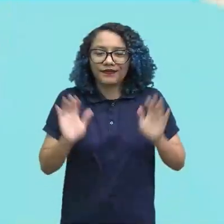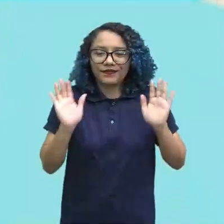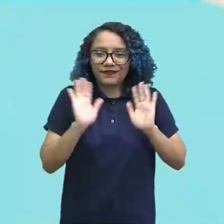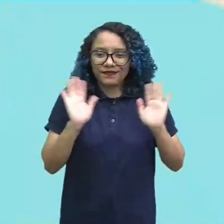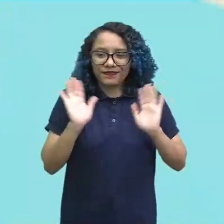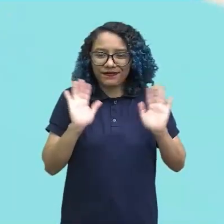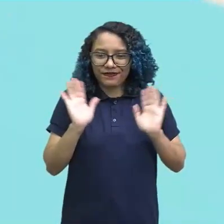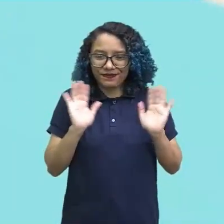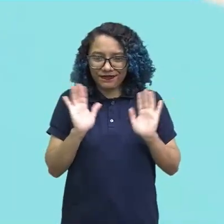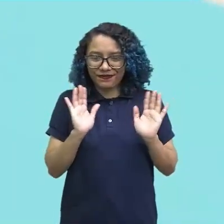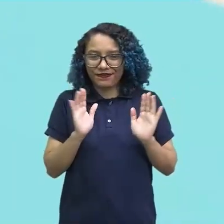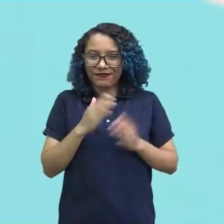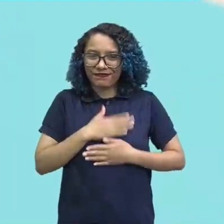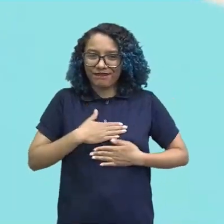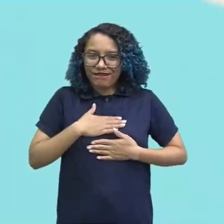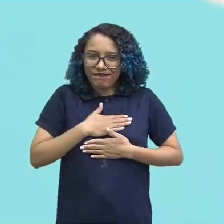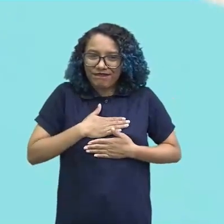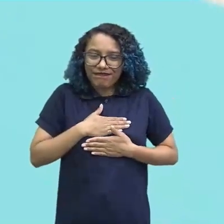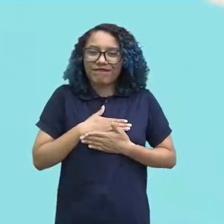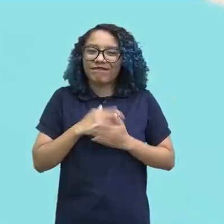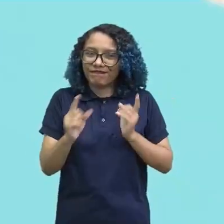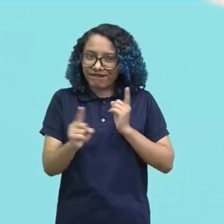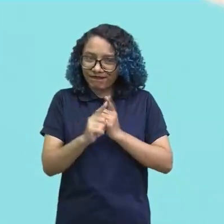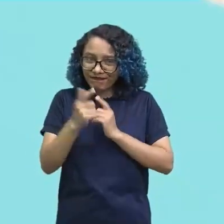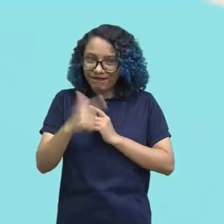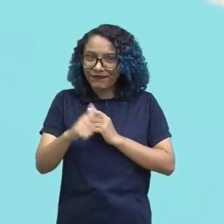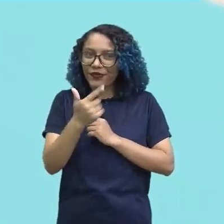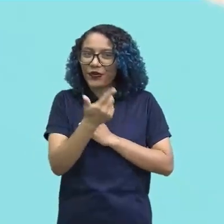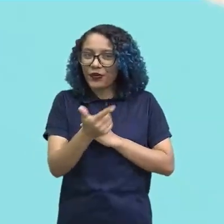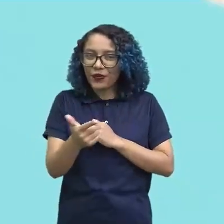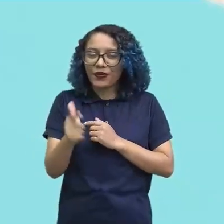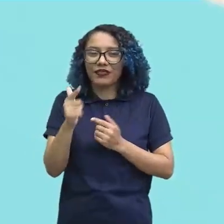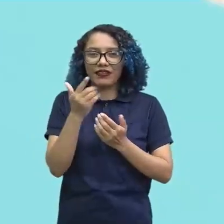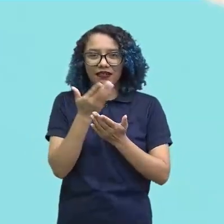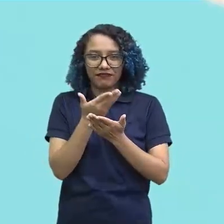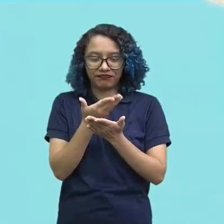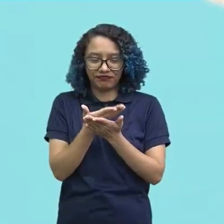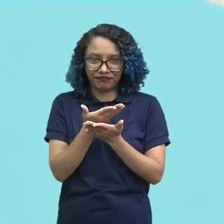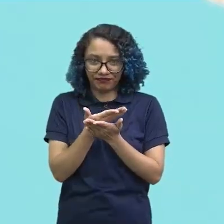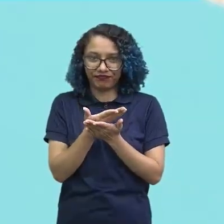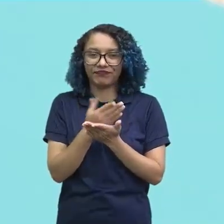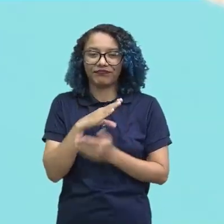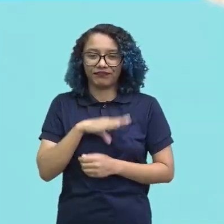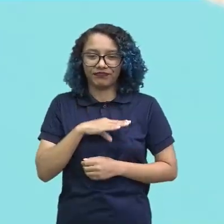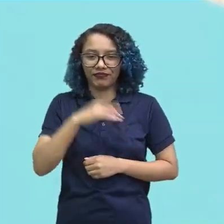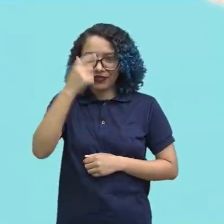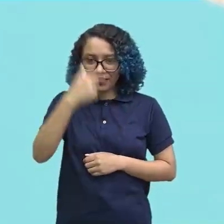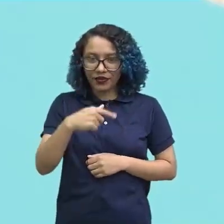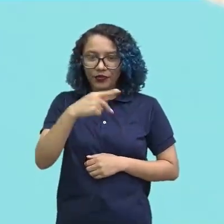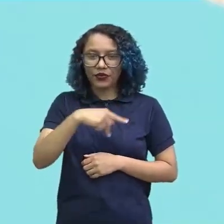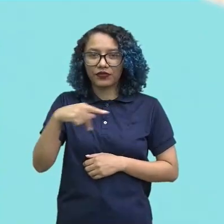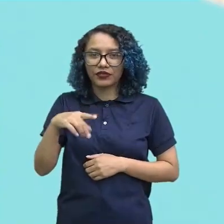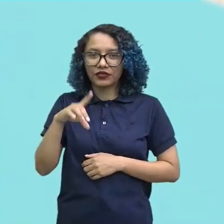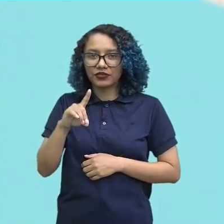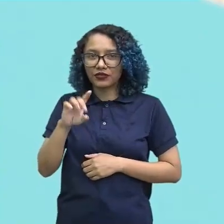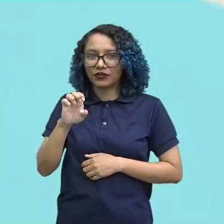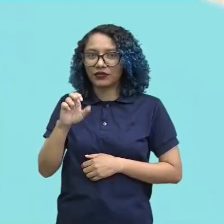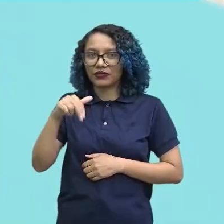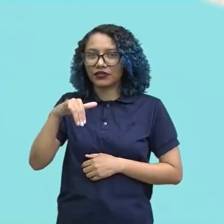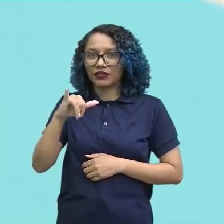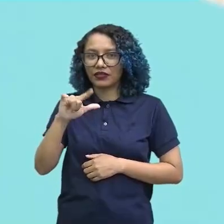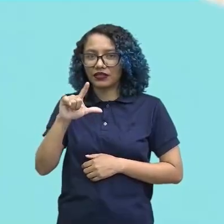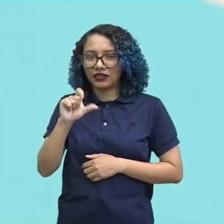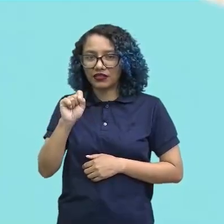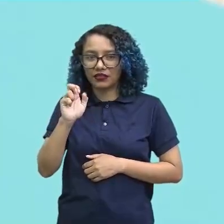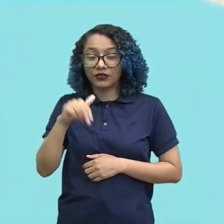Olá, turmas! Que bom encontrar vocês para mais uma aula de língua portuguesa. Eu sou o professor Denilson e, como vocês já sabem, vou